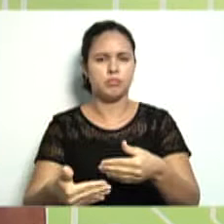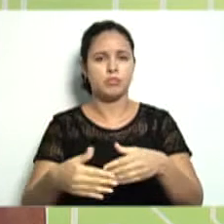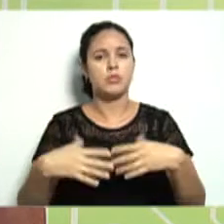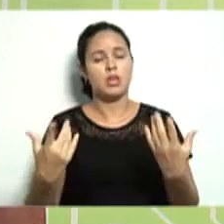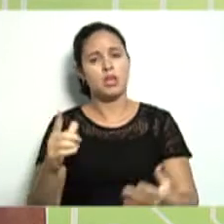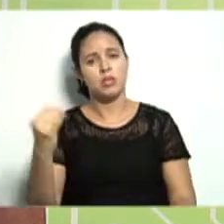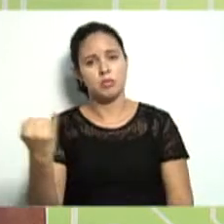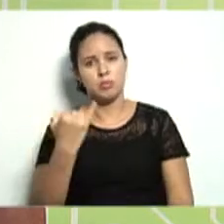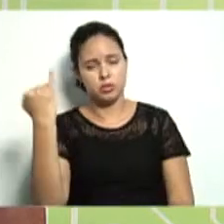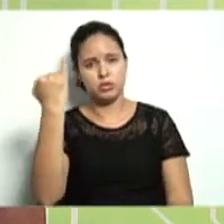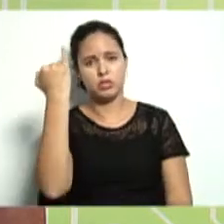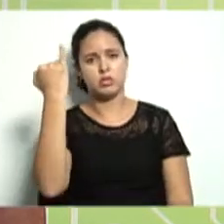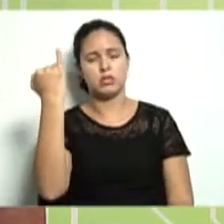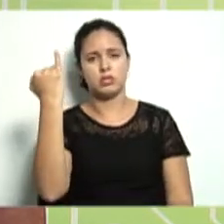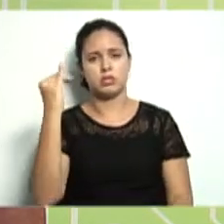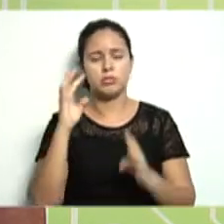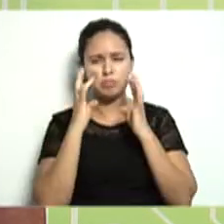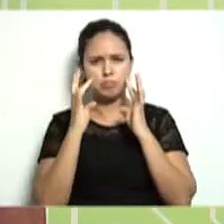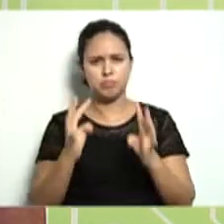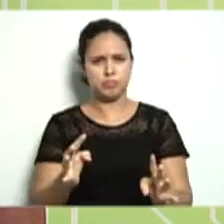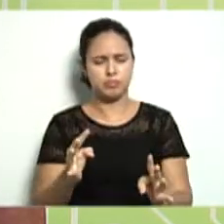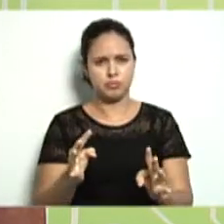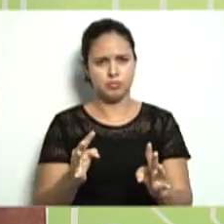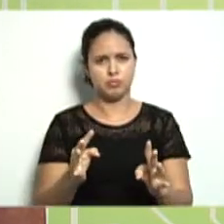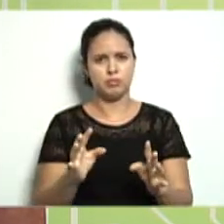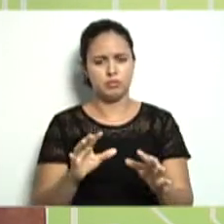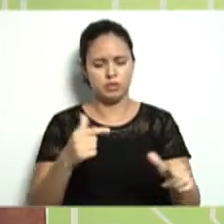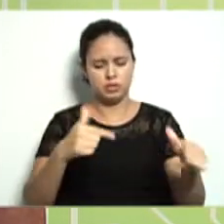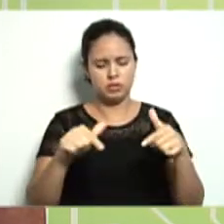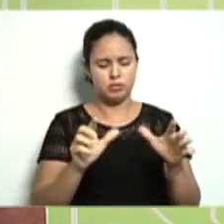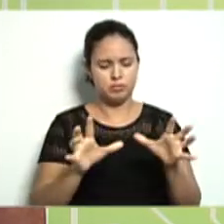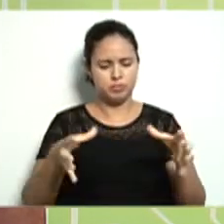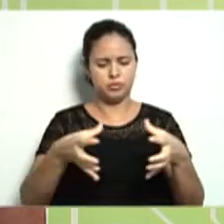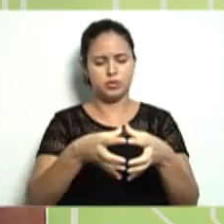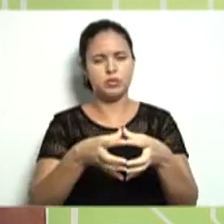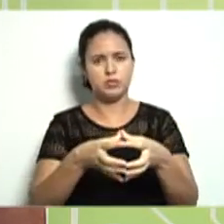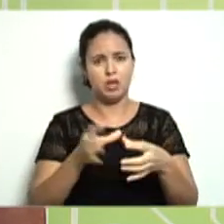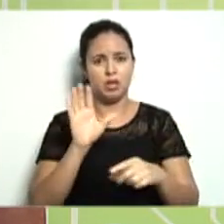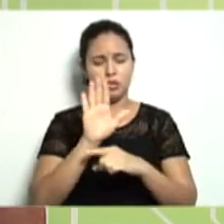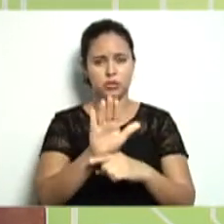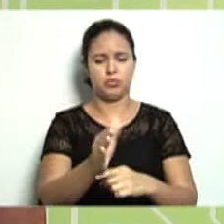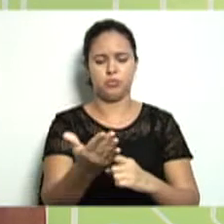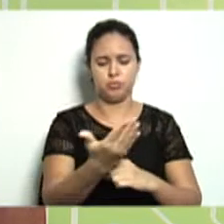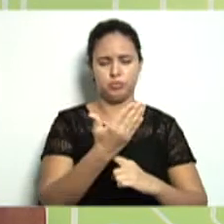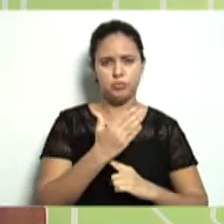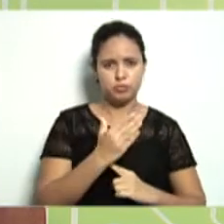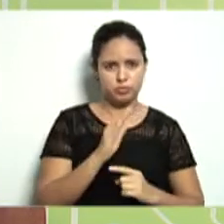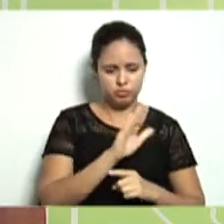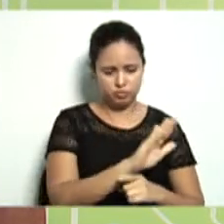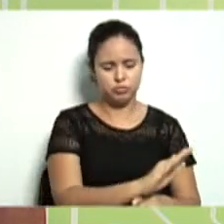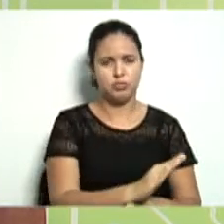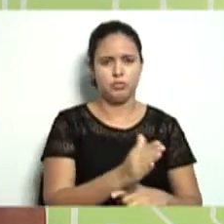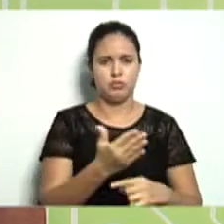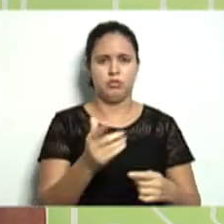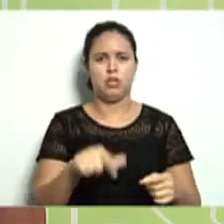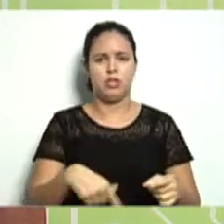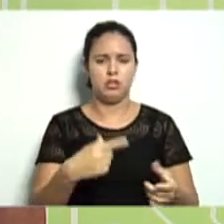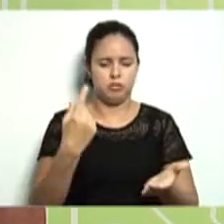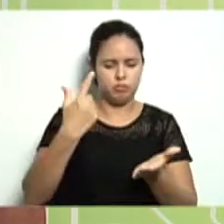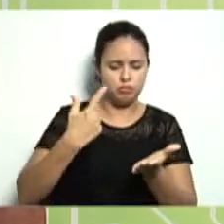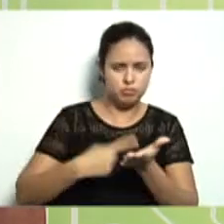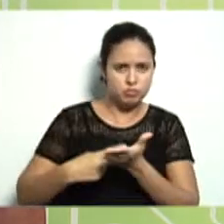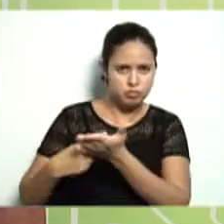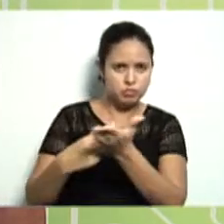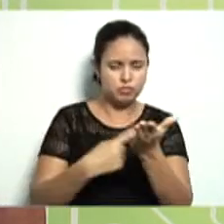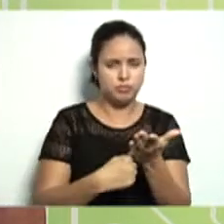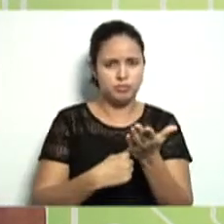é importante, atenção, trabalho em equipe, ajuda mútua, o trabalho ali, a cooperação